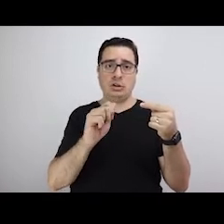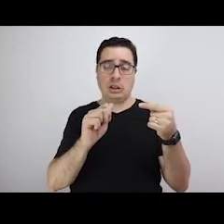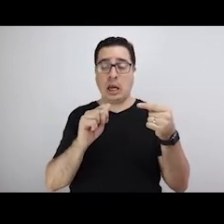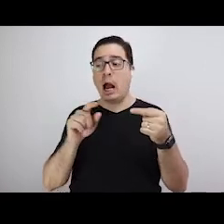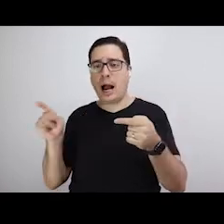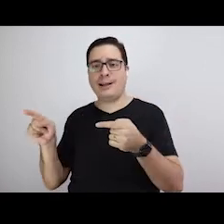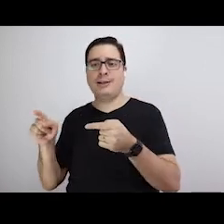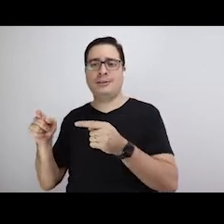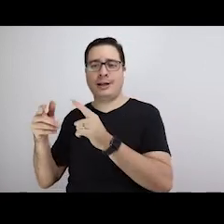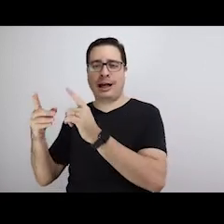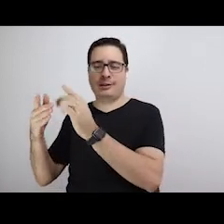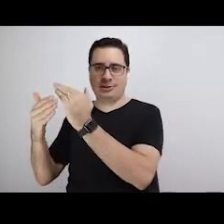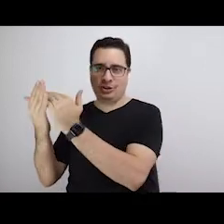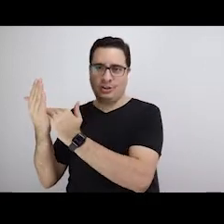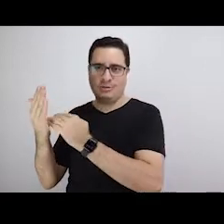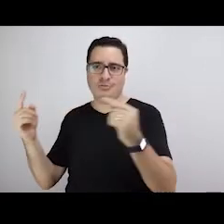diretrizes.